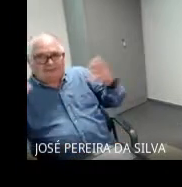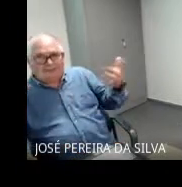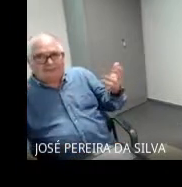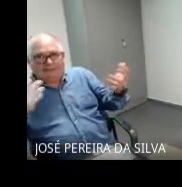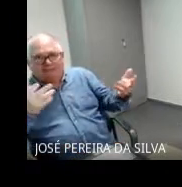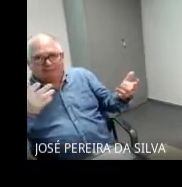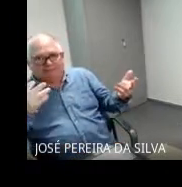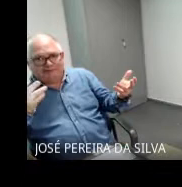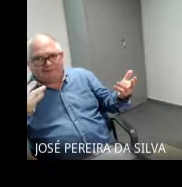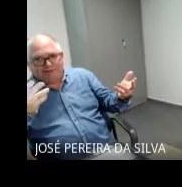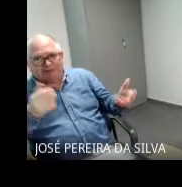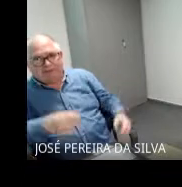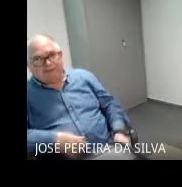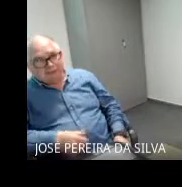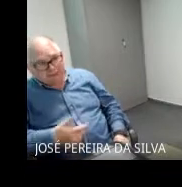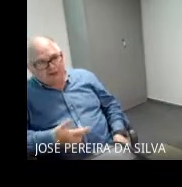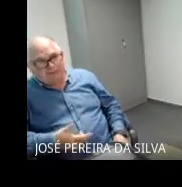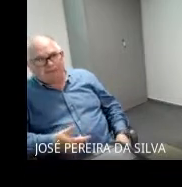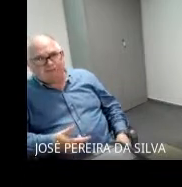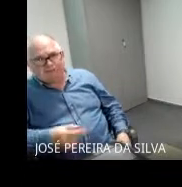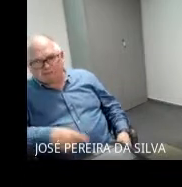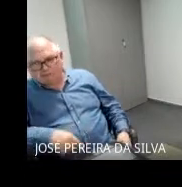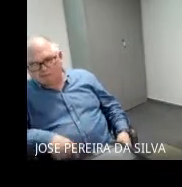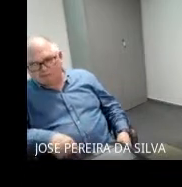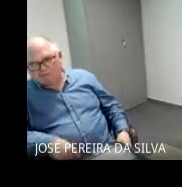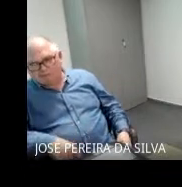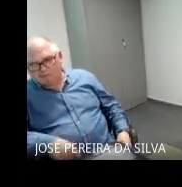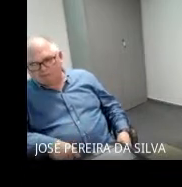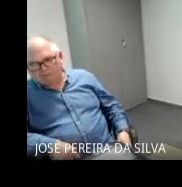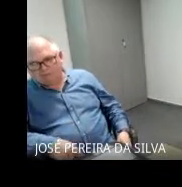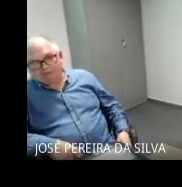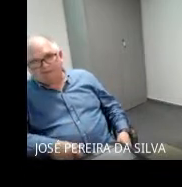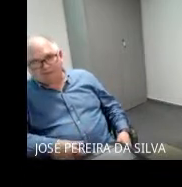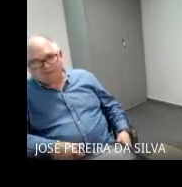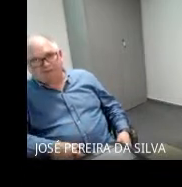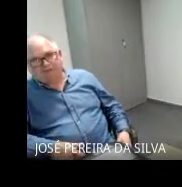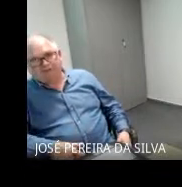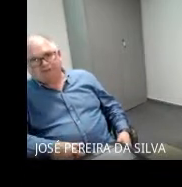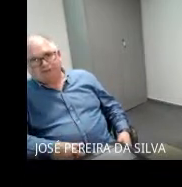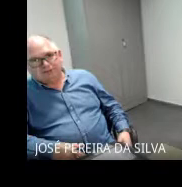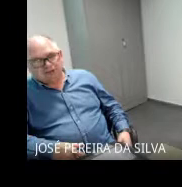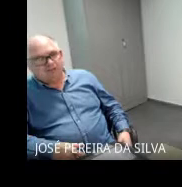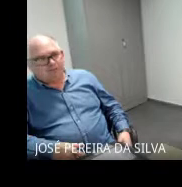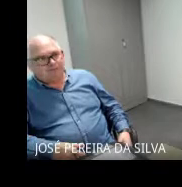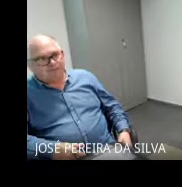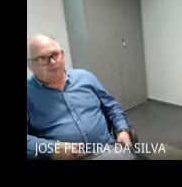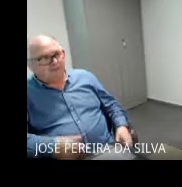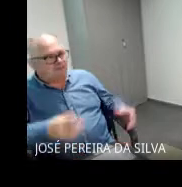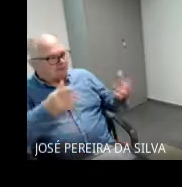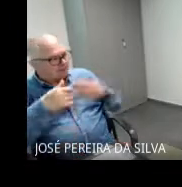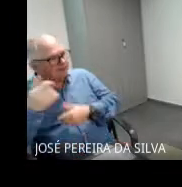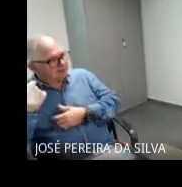não aparece nada, alguma coisa tinha. E realmente, no grupo de obsessão, apareceu isso. Tinha entidades